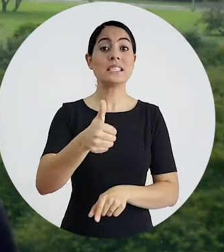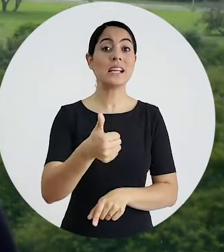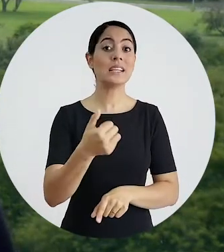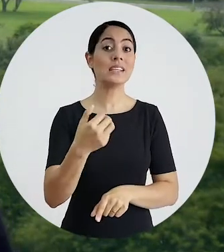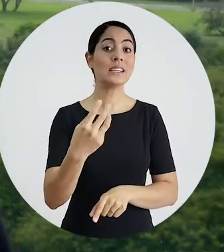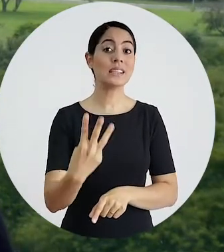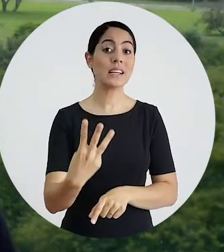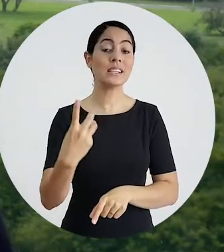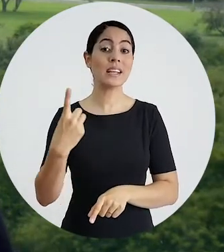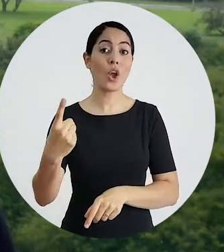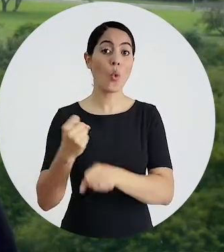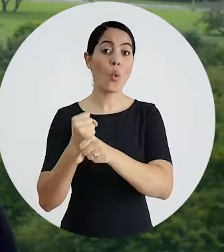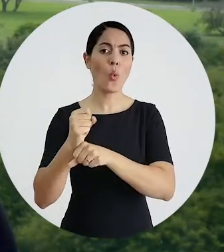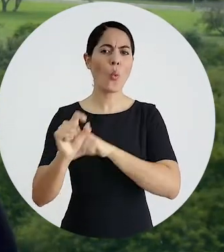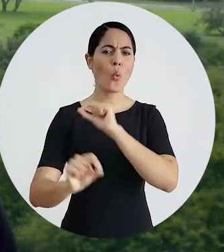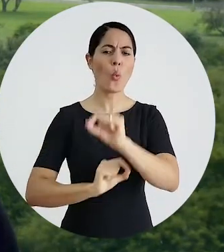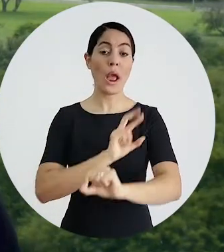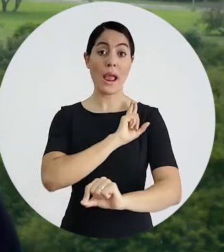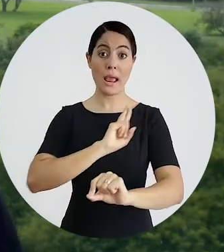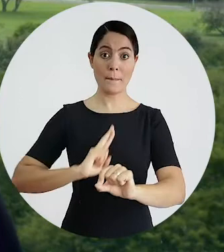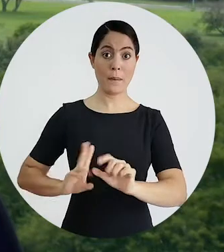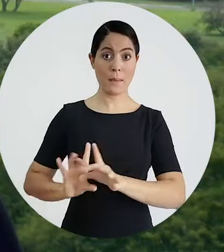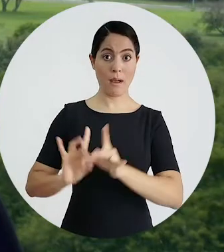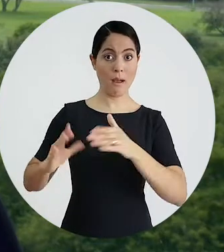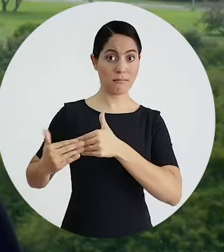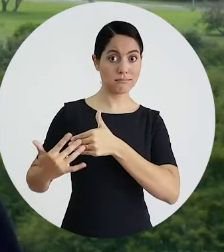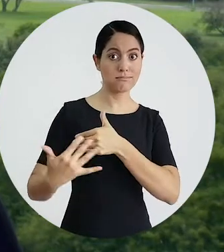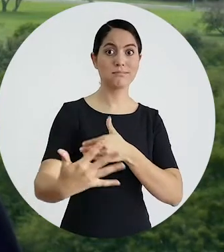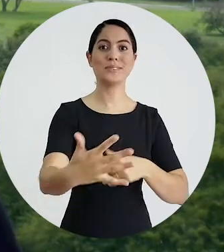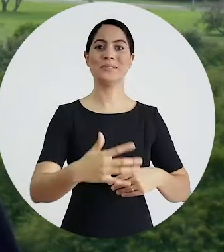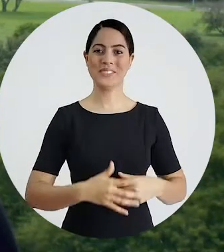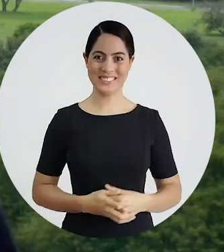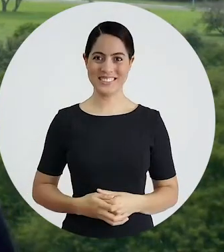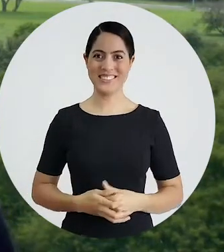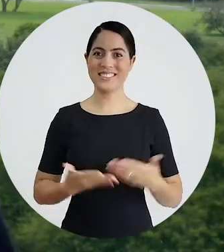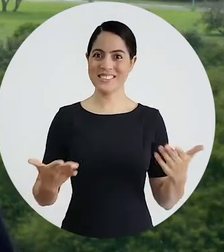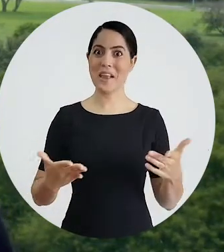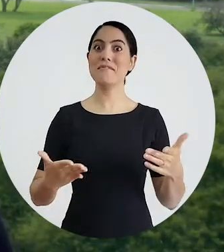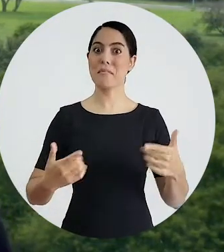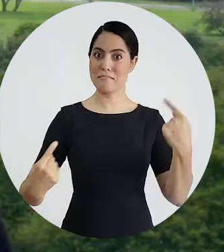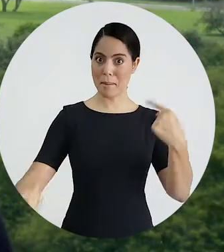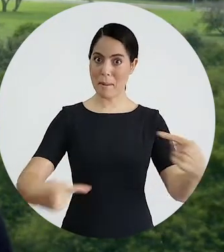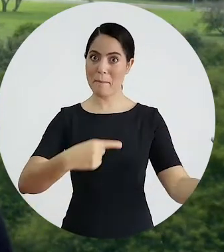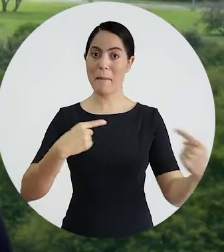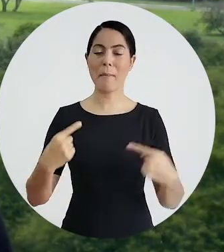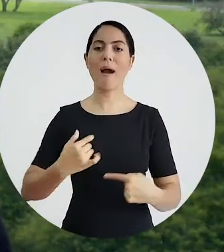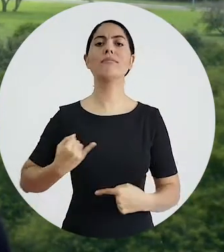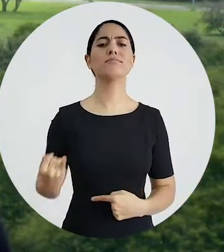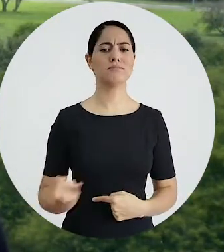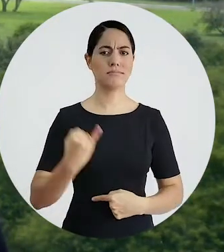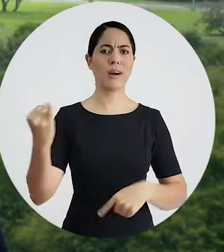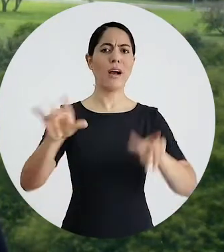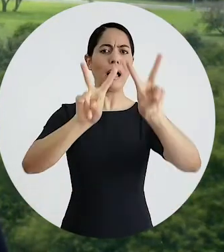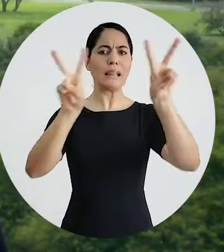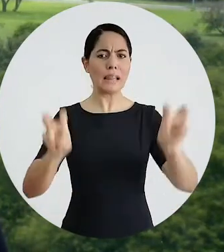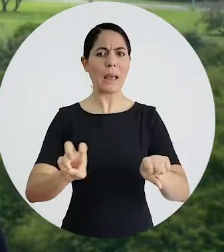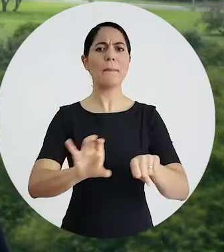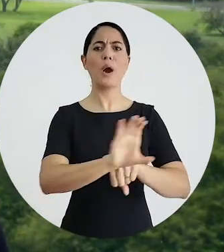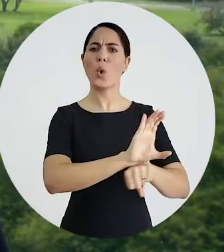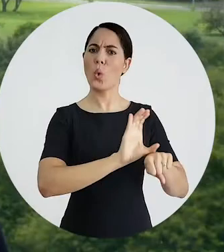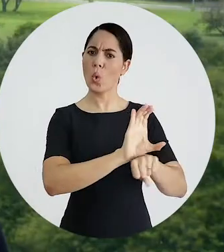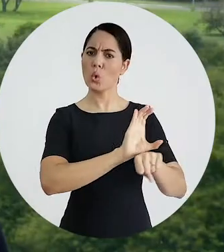131 anos da Proclamação da República. Um evento marcado por debates importantes sobre o